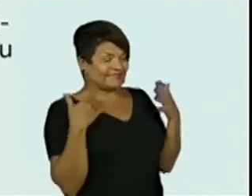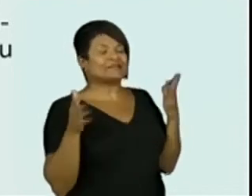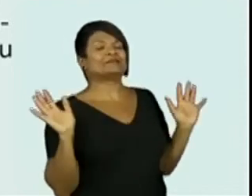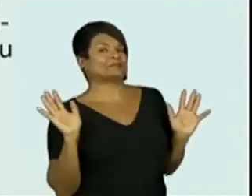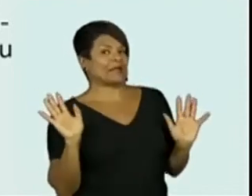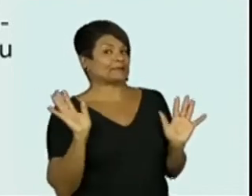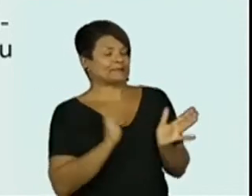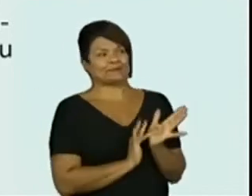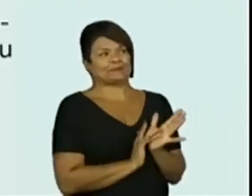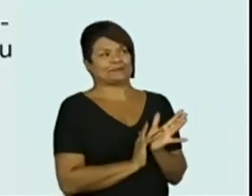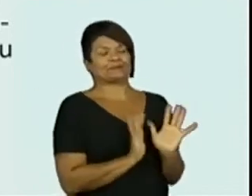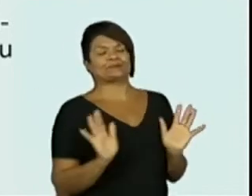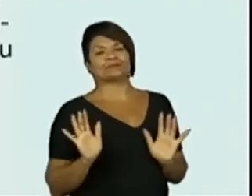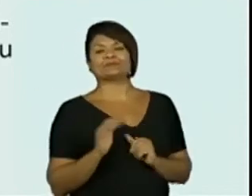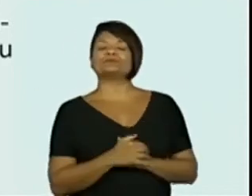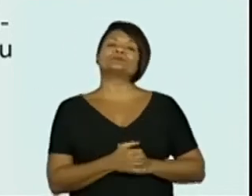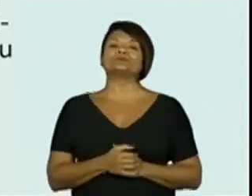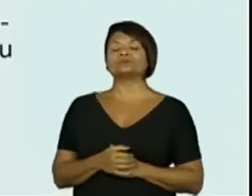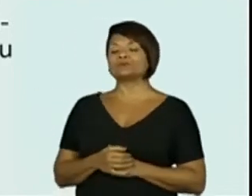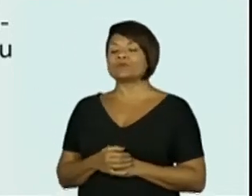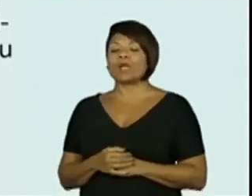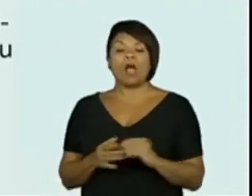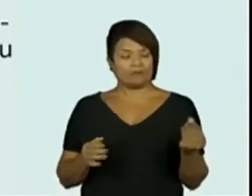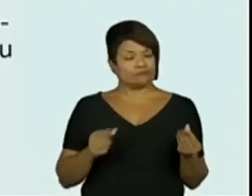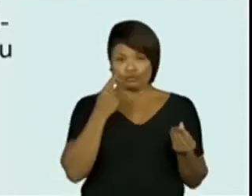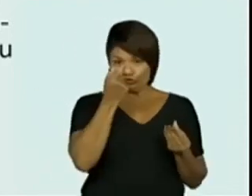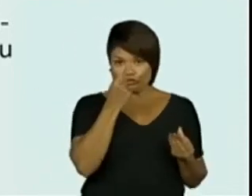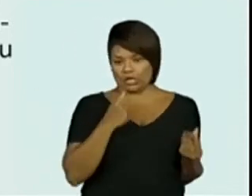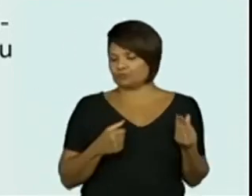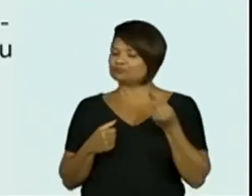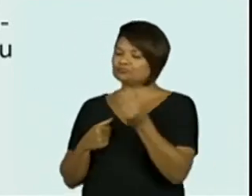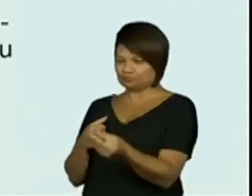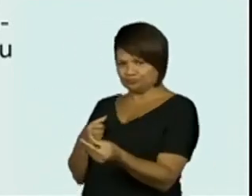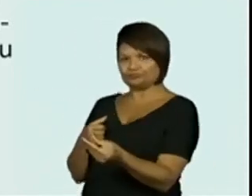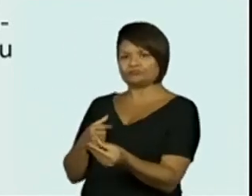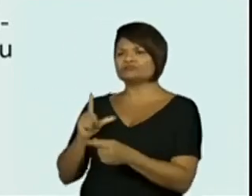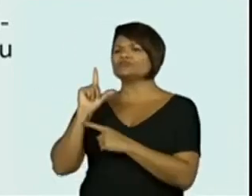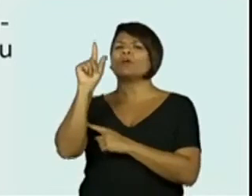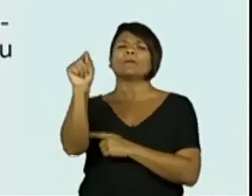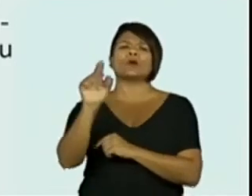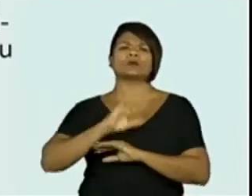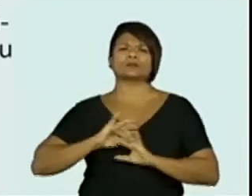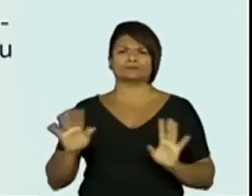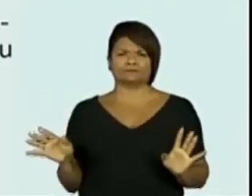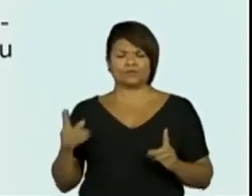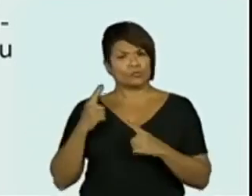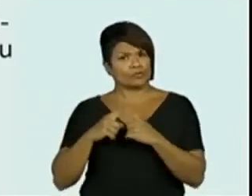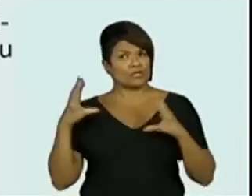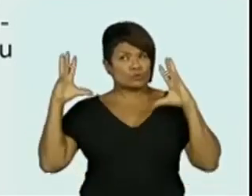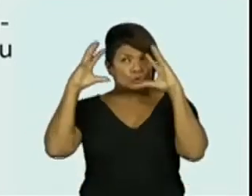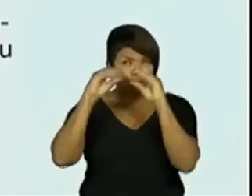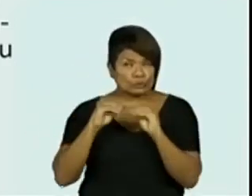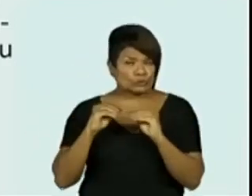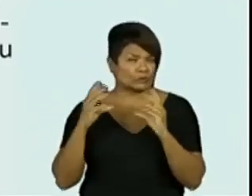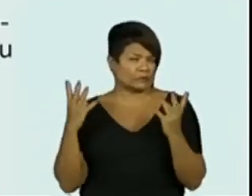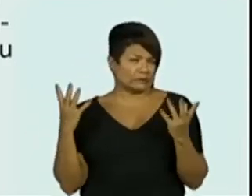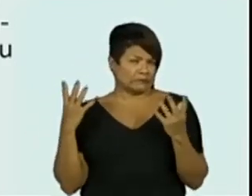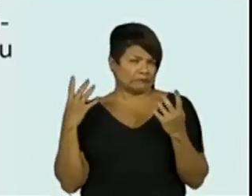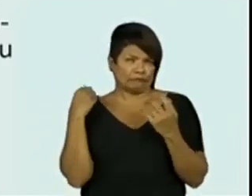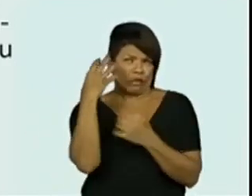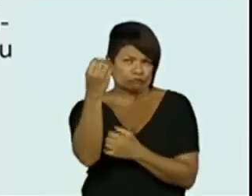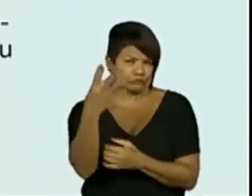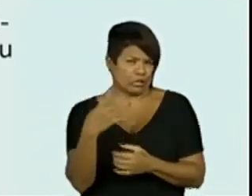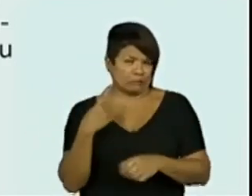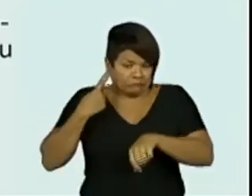bandeira. A estilista recebeu o dinheiro e foi-se embora. Não queria pegar a estrada no escuro, estava em cima